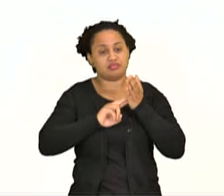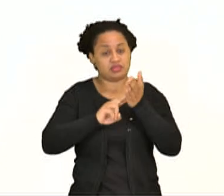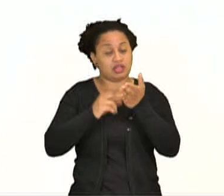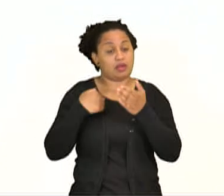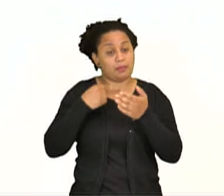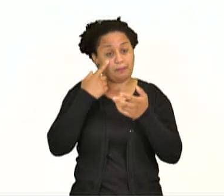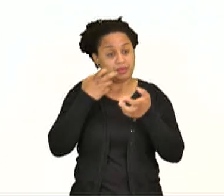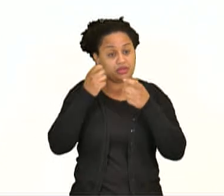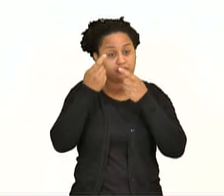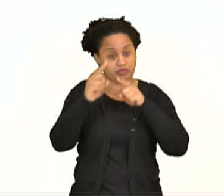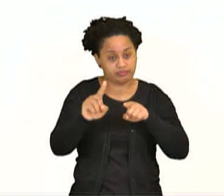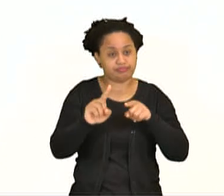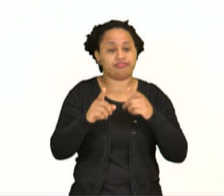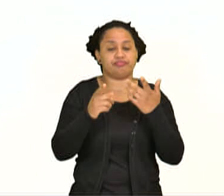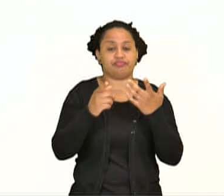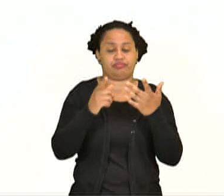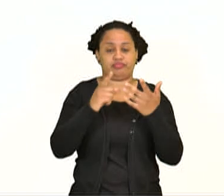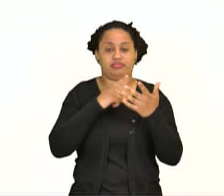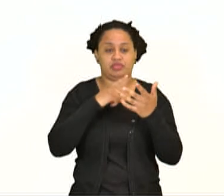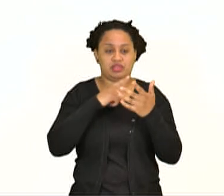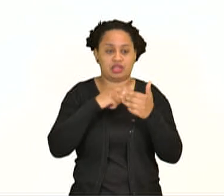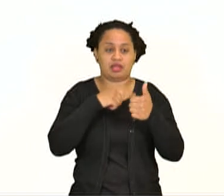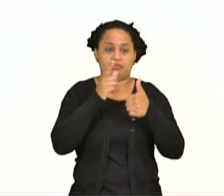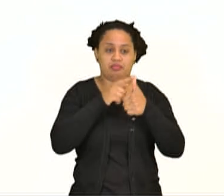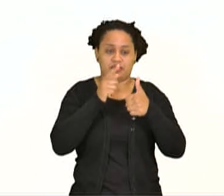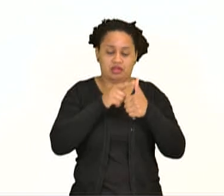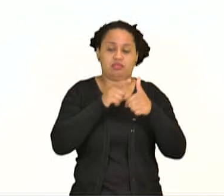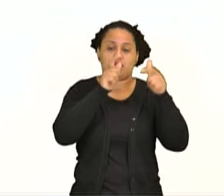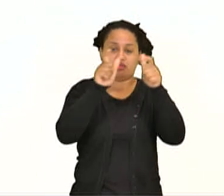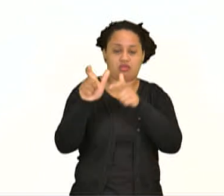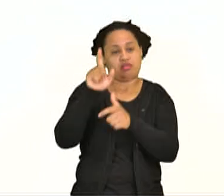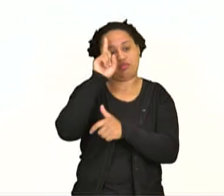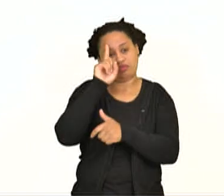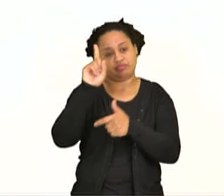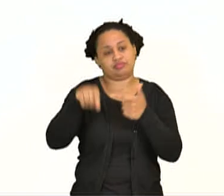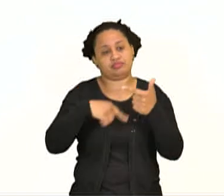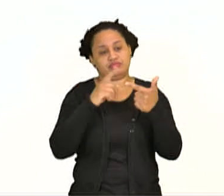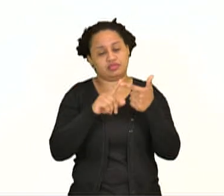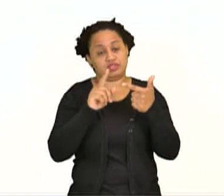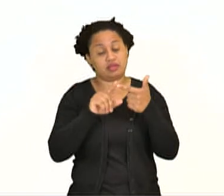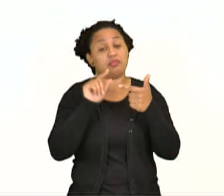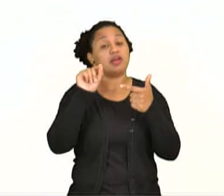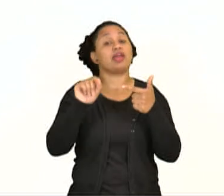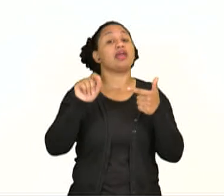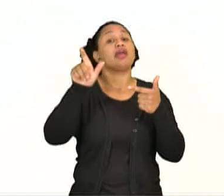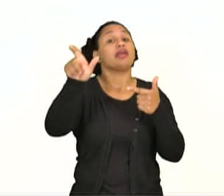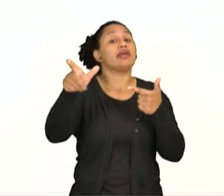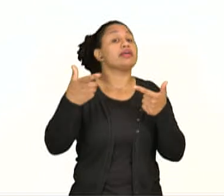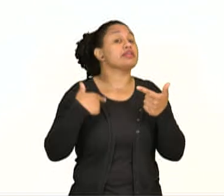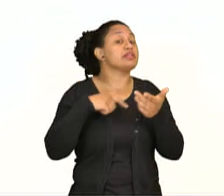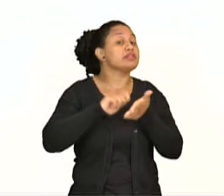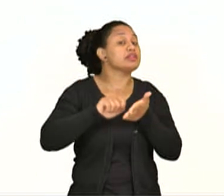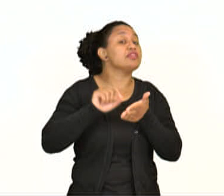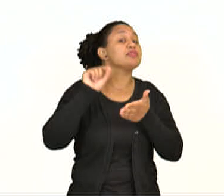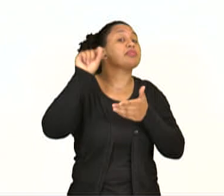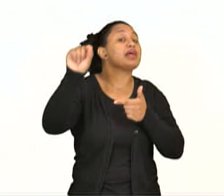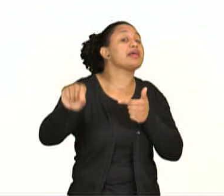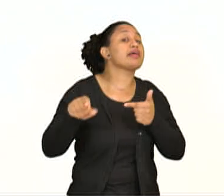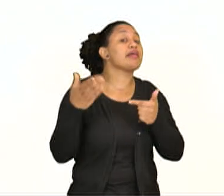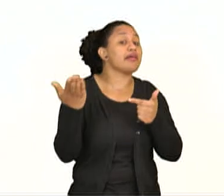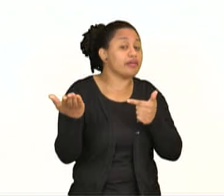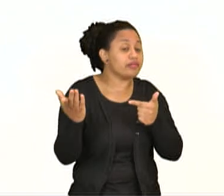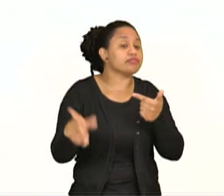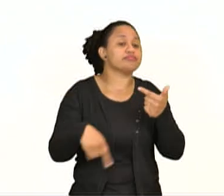o desafio. Você vai colocar ali, primeiramente, o local e data, depois o destinatário, que é o vocativo, o nome do